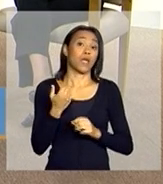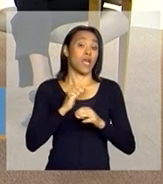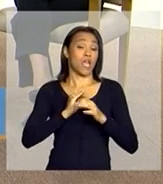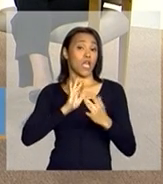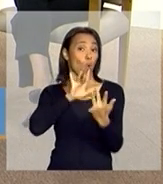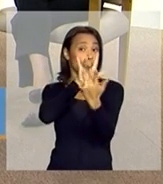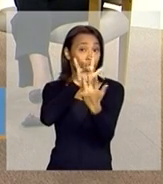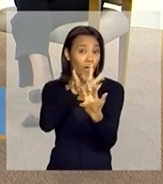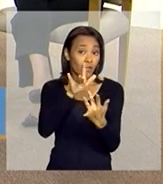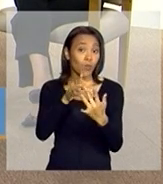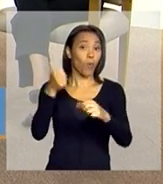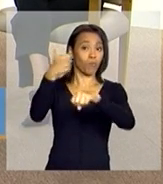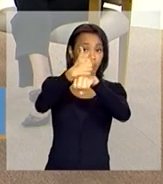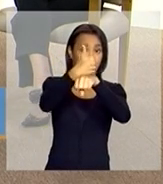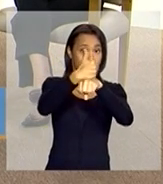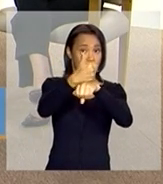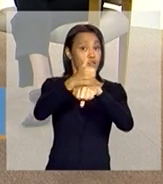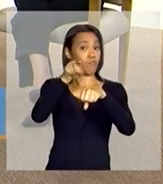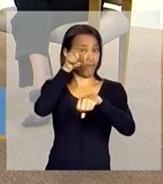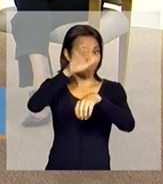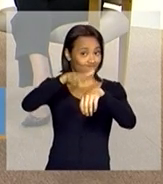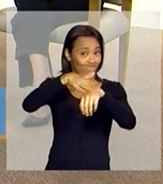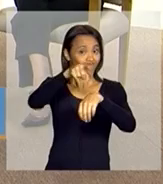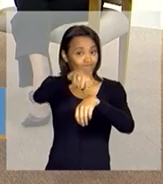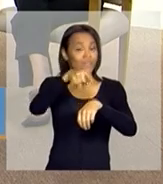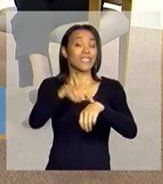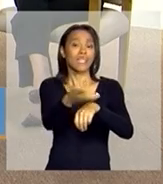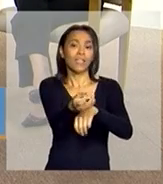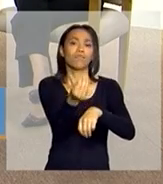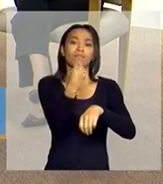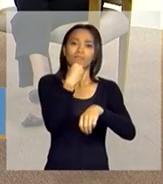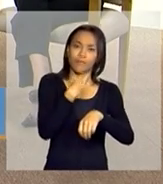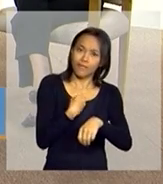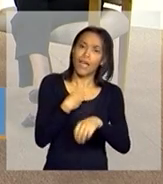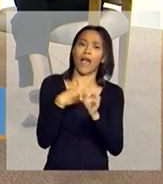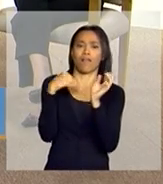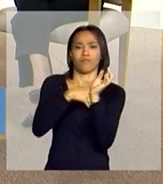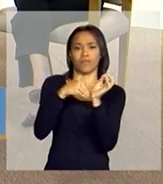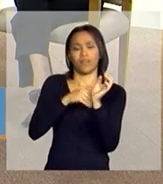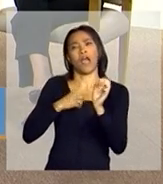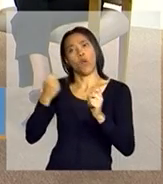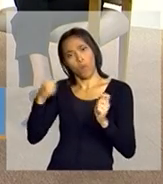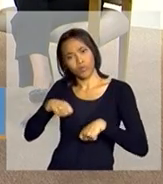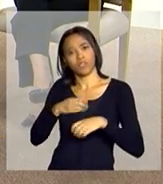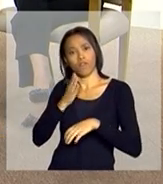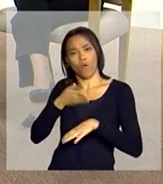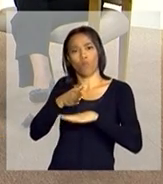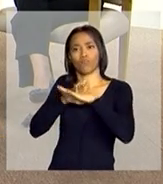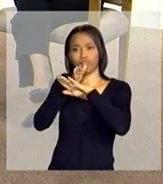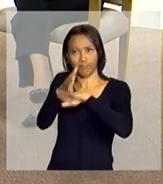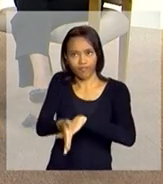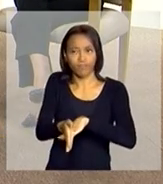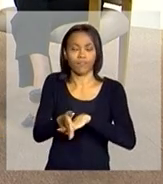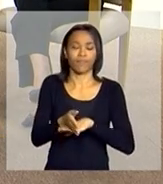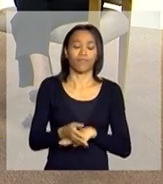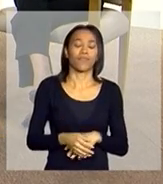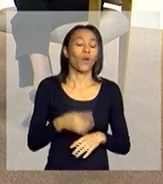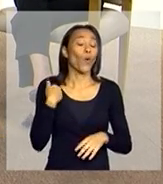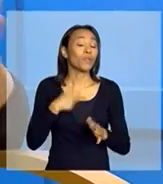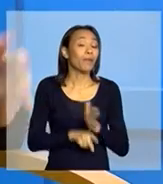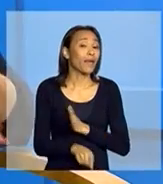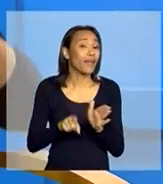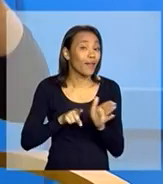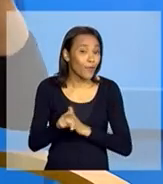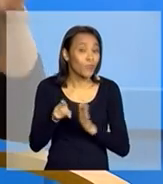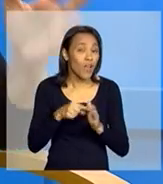ou adjunto que eles vão dentro do sistema sa conceder acesso a esse sistema aí vem a pergunta que não quer calar né